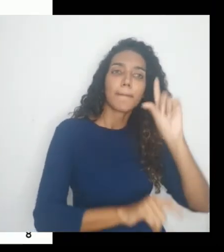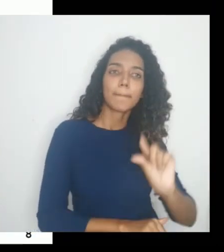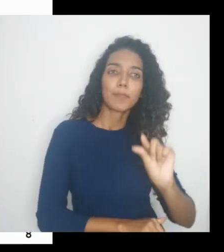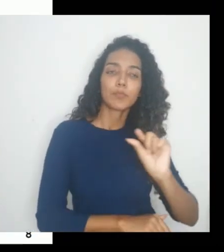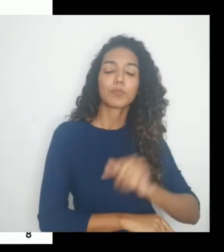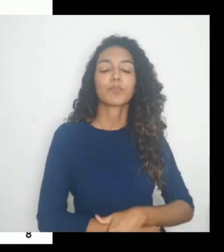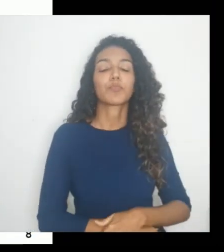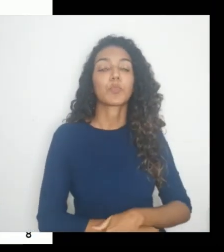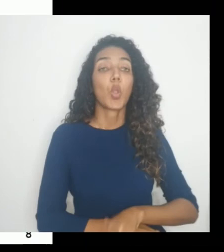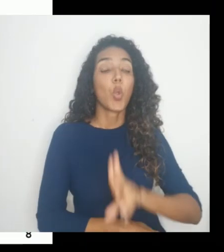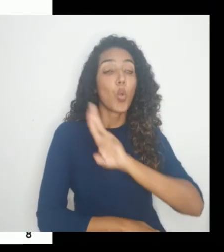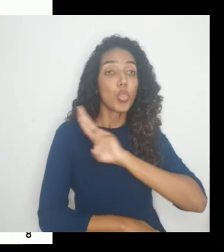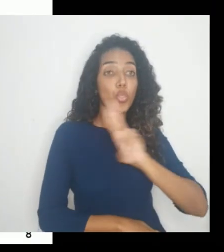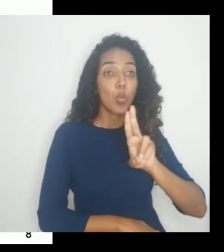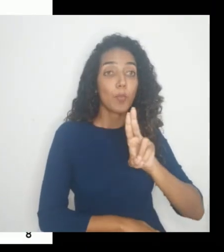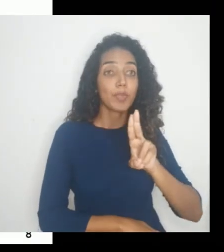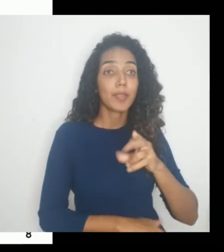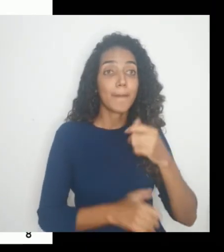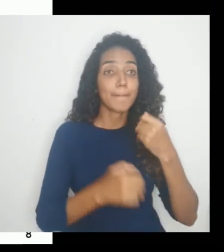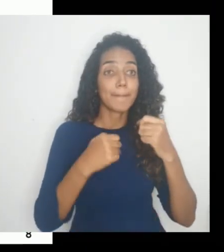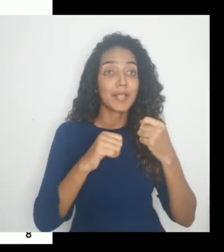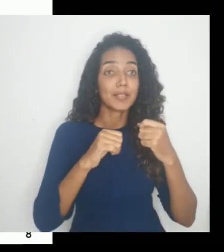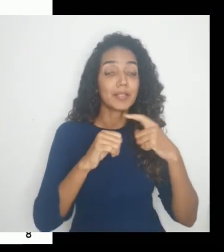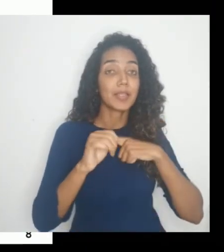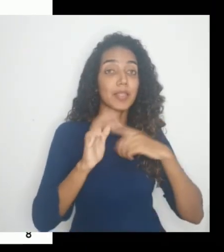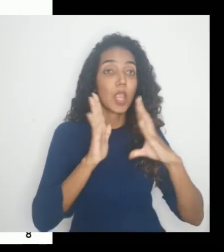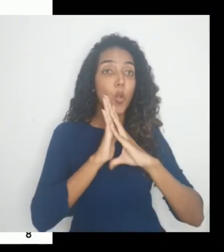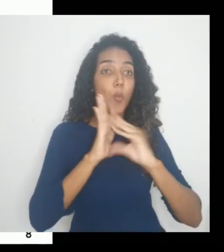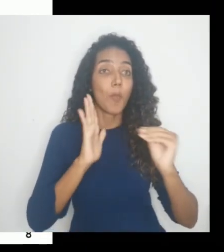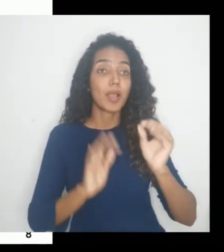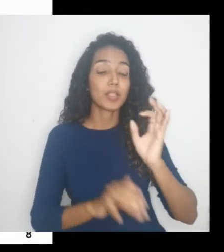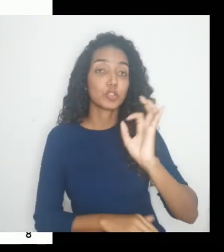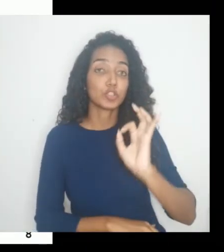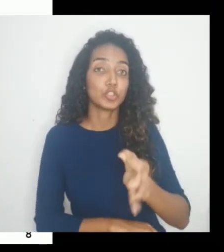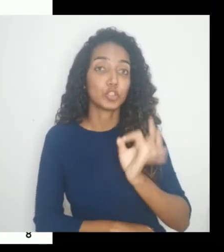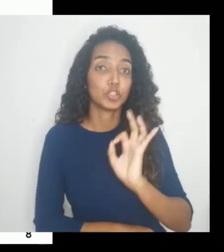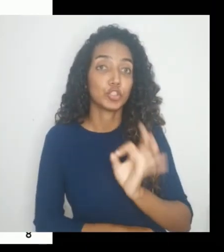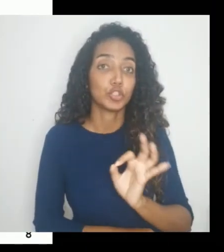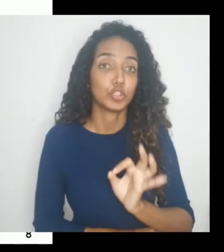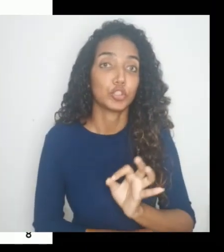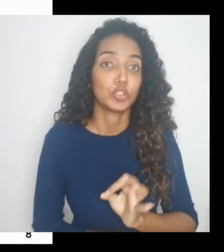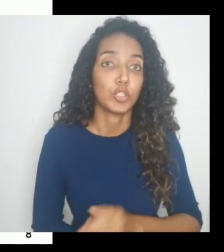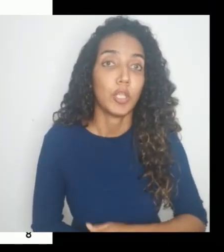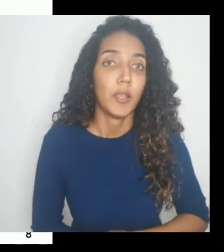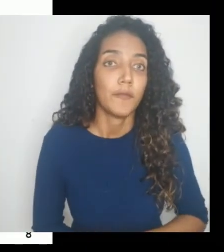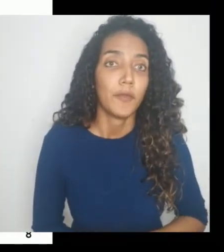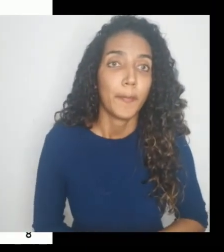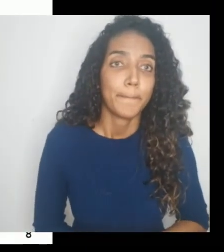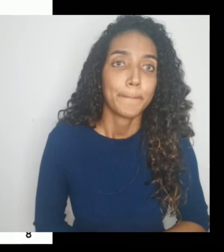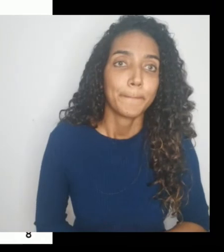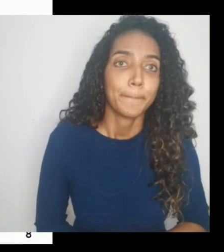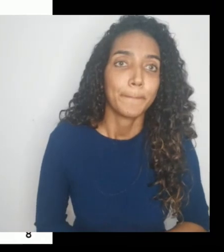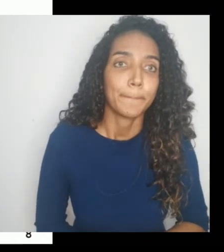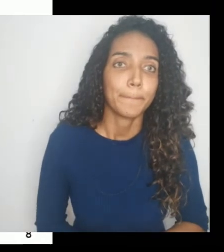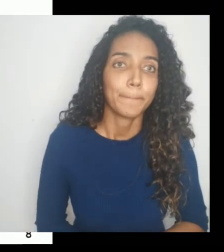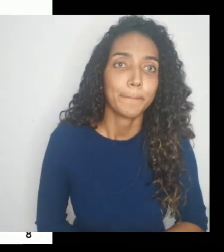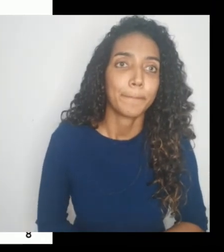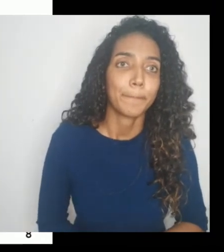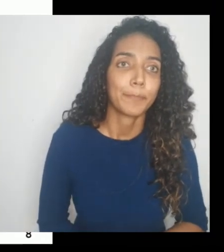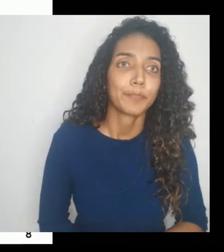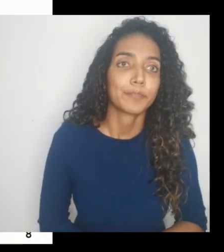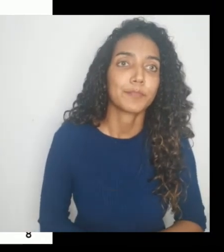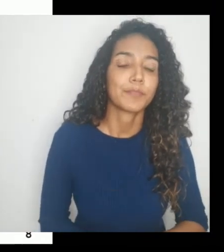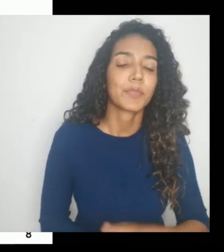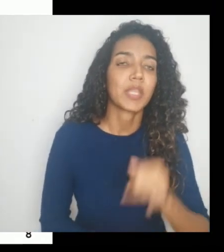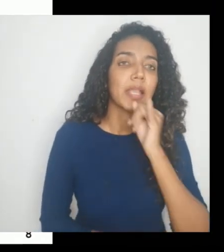padrão de Java chamado de camel case, que é o que você escreve exemplo de, e o de aqui com D maiúsculo, atributo e